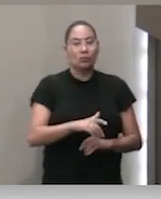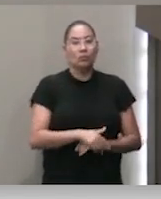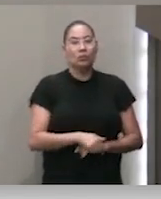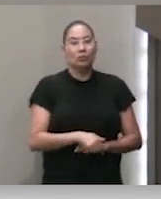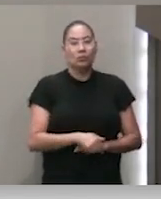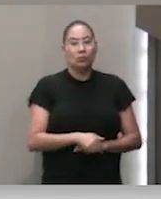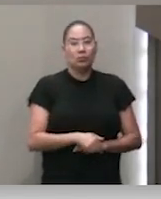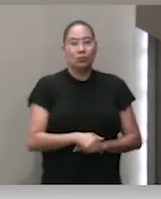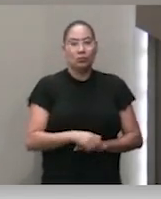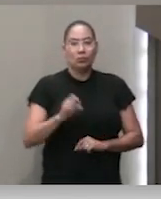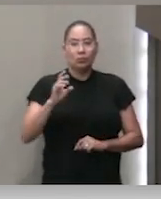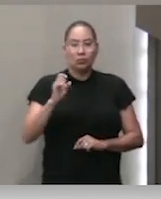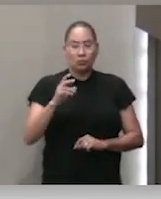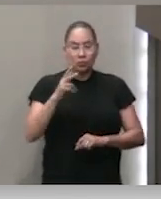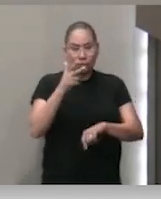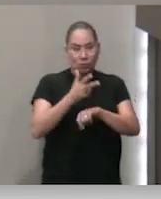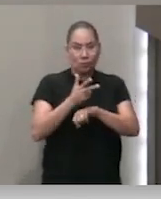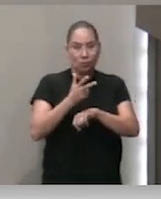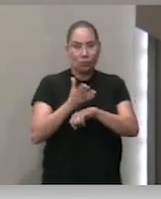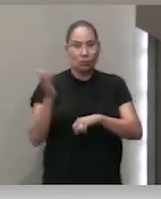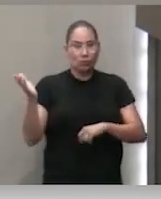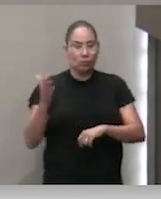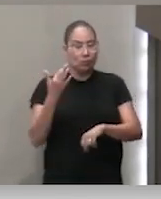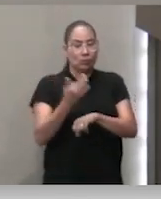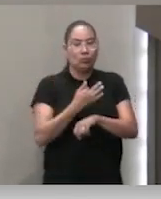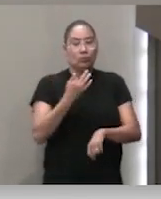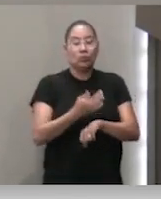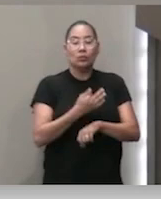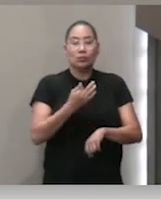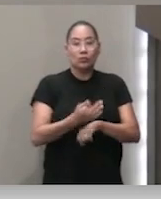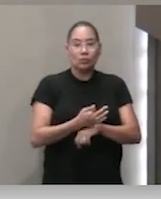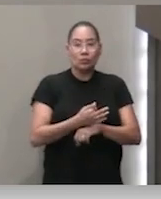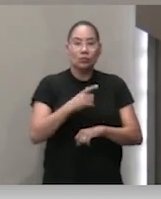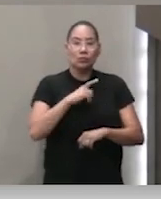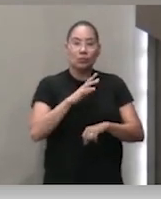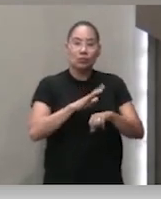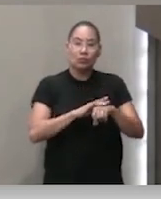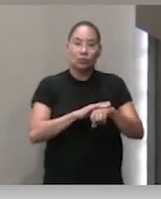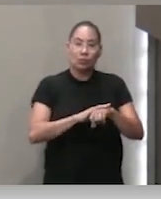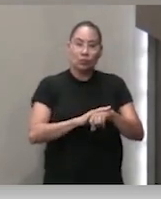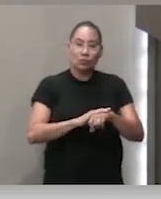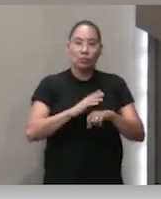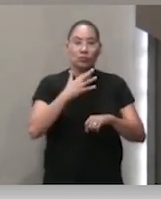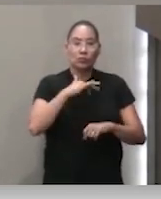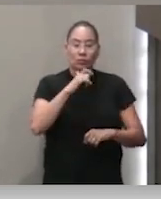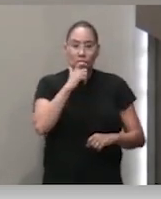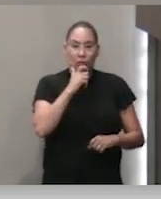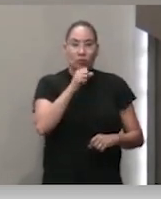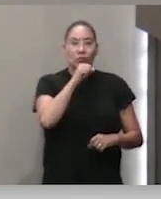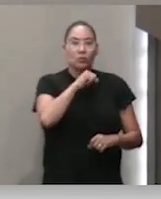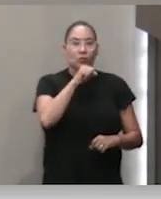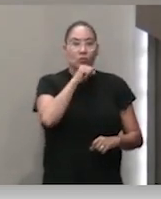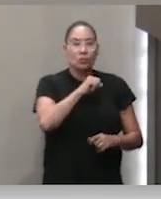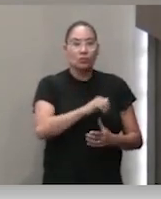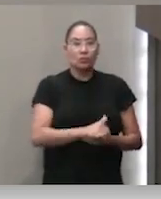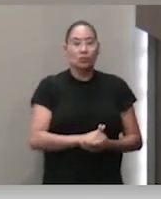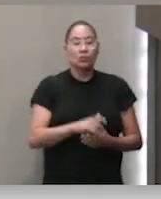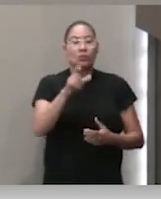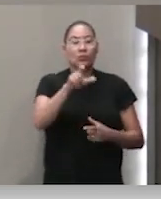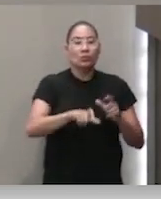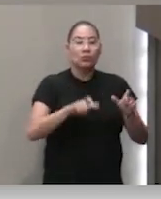filma só. Isso aí é insuportável, gente. Isso aí traz doença para criança, para idosos. Quem